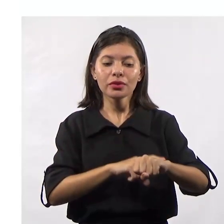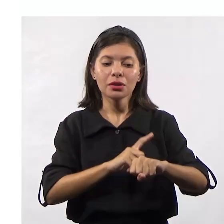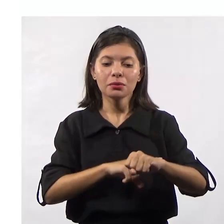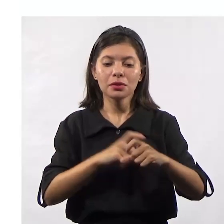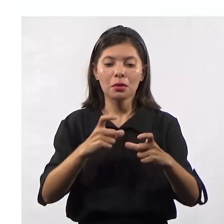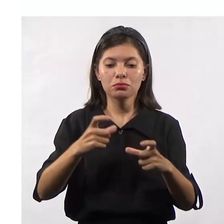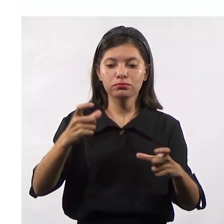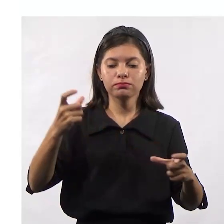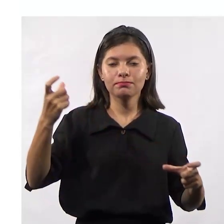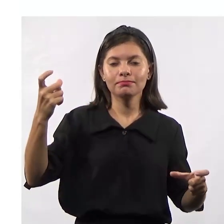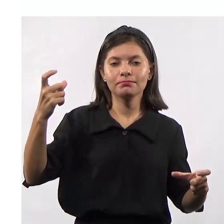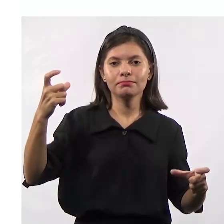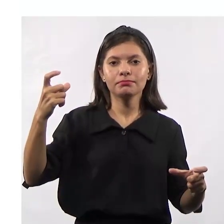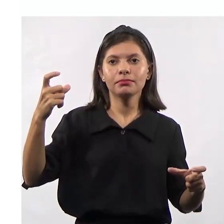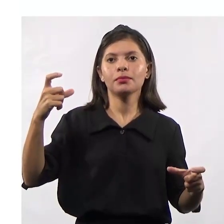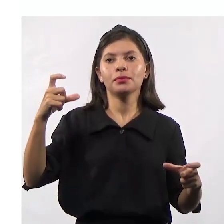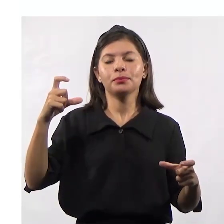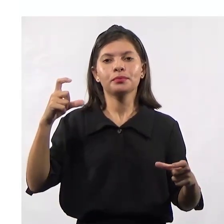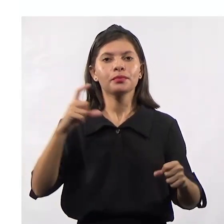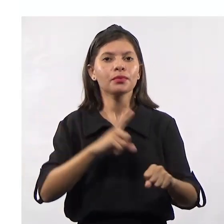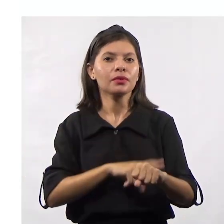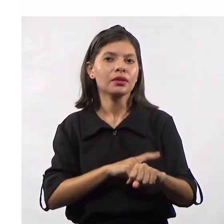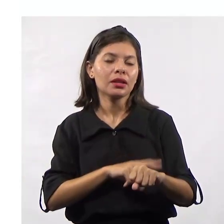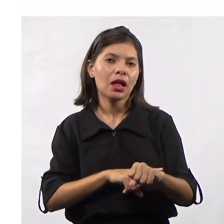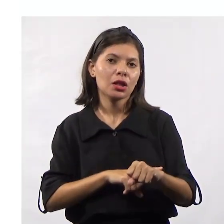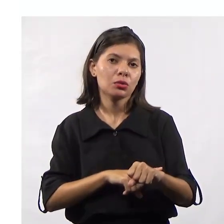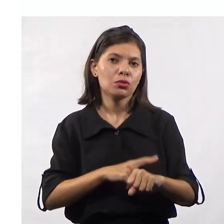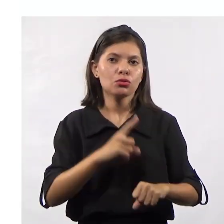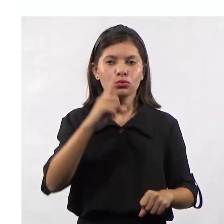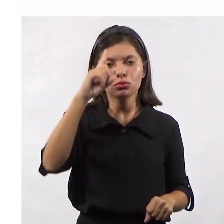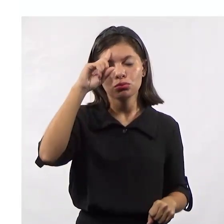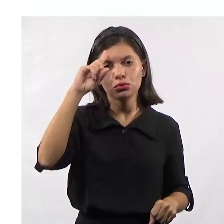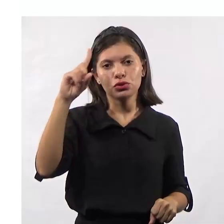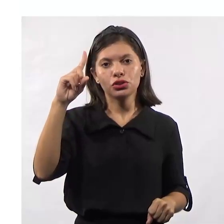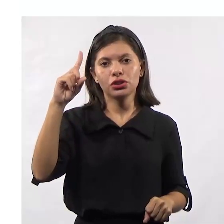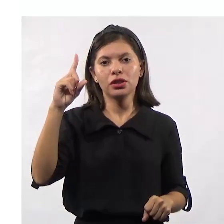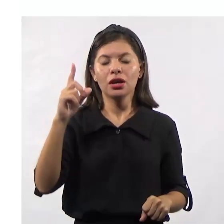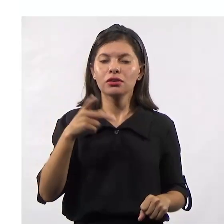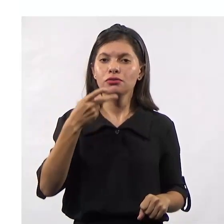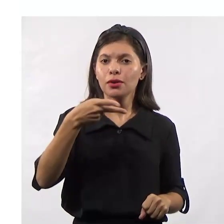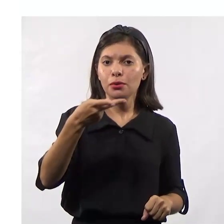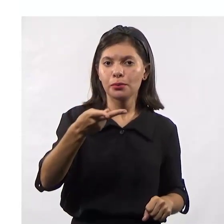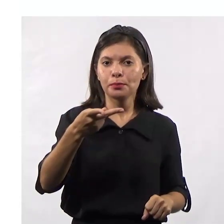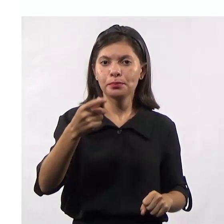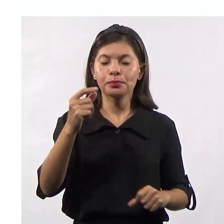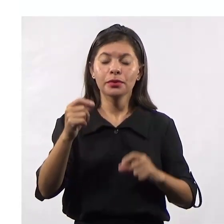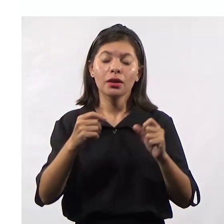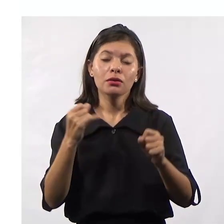úteis, é um prazo bem maior, contado da data da intimação, tá?